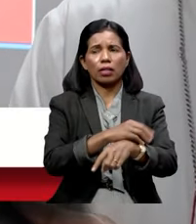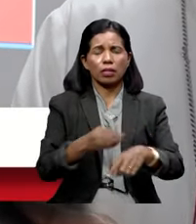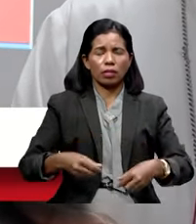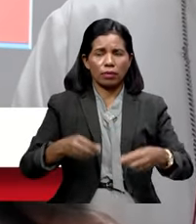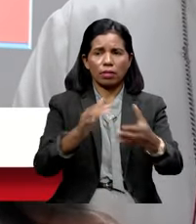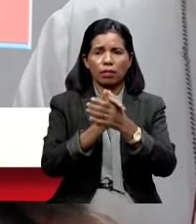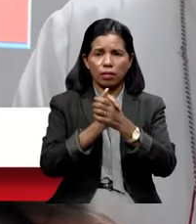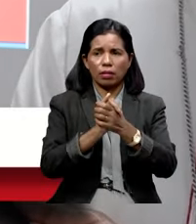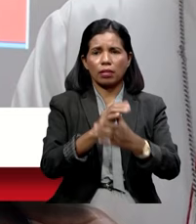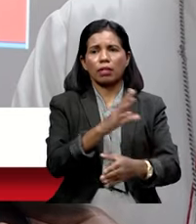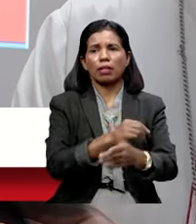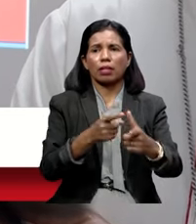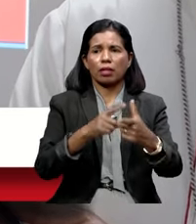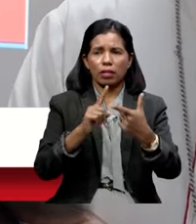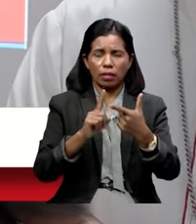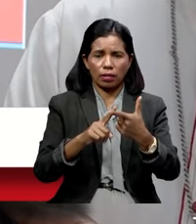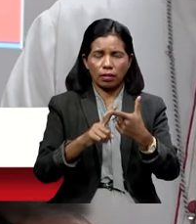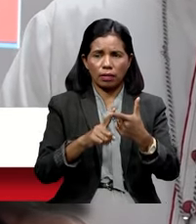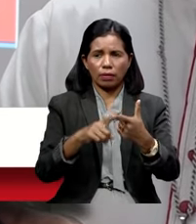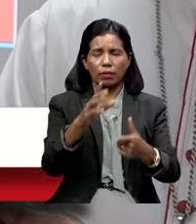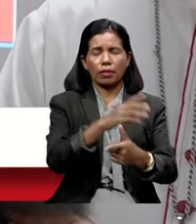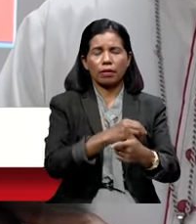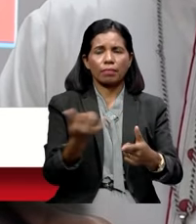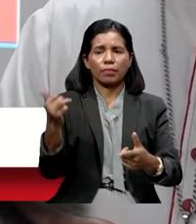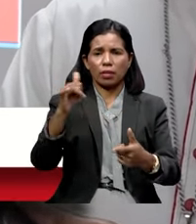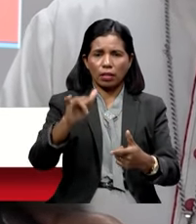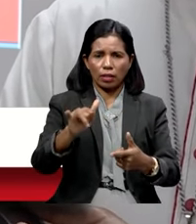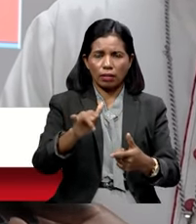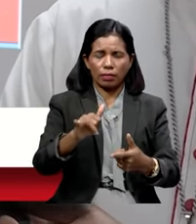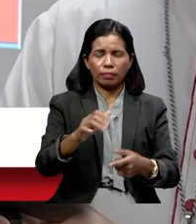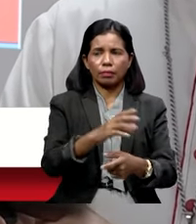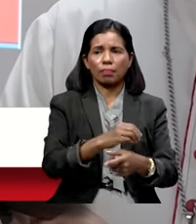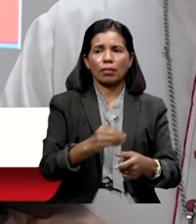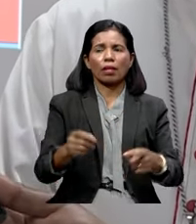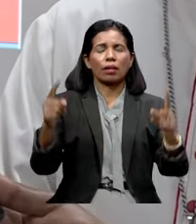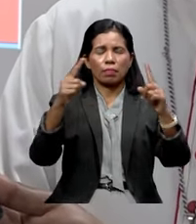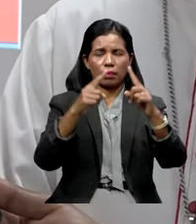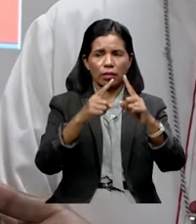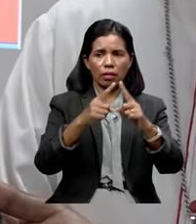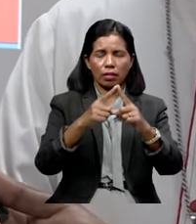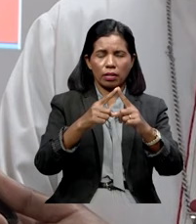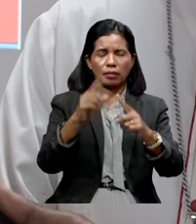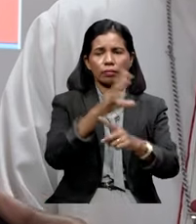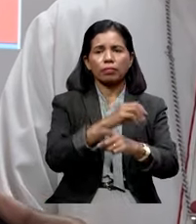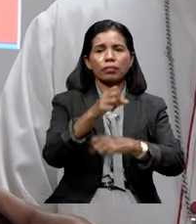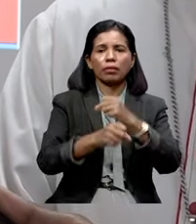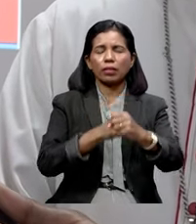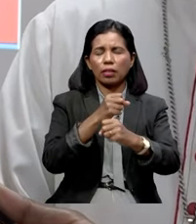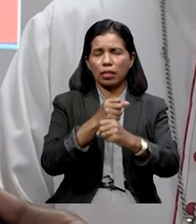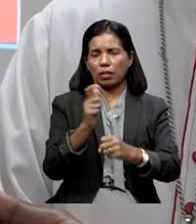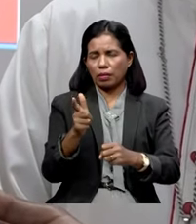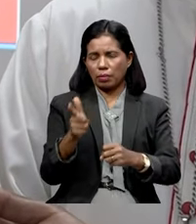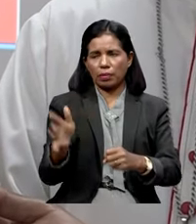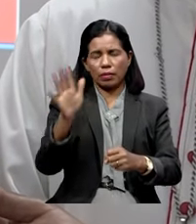Timor-Leste, povo Timoron, Sira. Para este aniversário, 25 anos